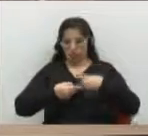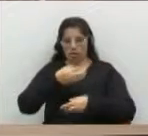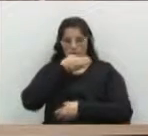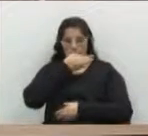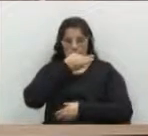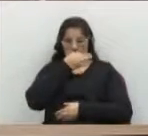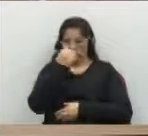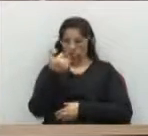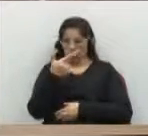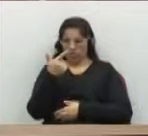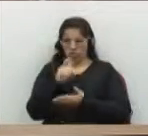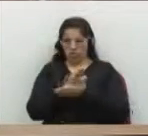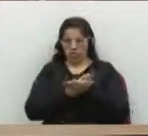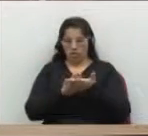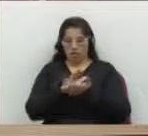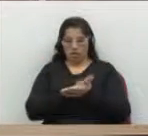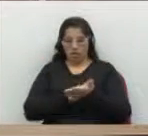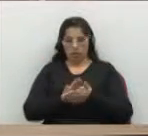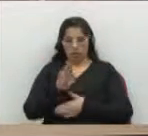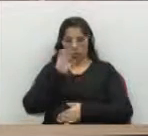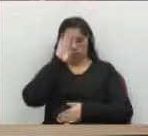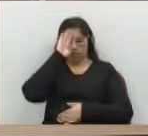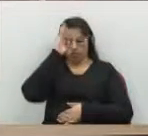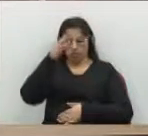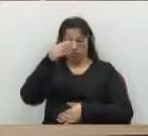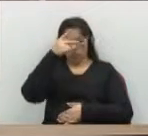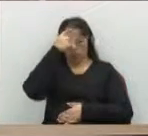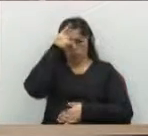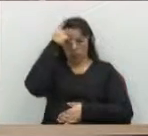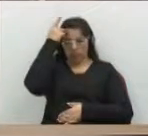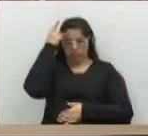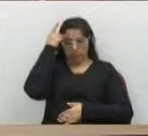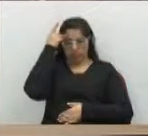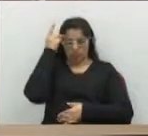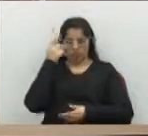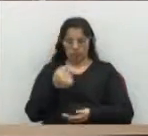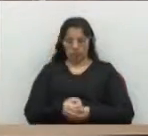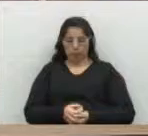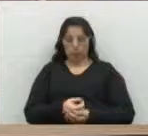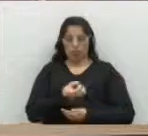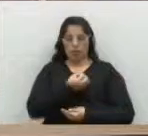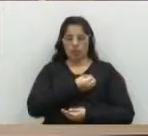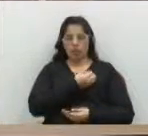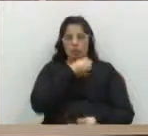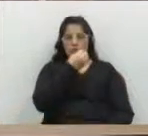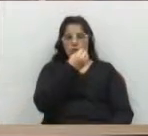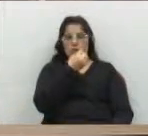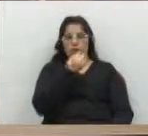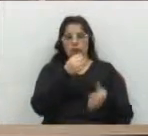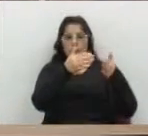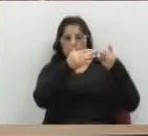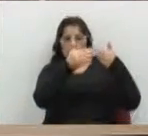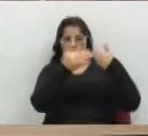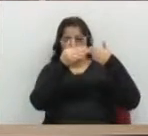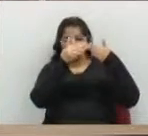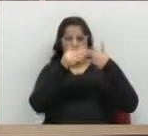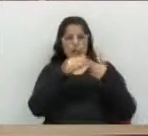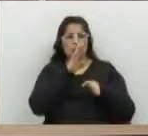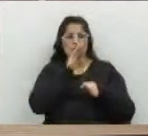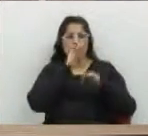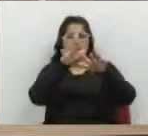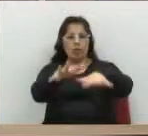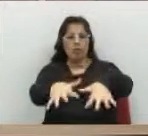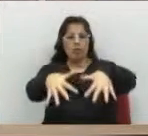discutir, esta presidência encaminha direto ao prefeito. Requerimento 483. Por favor, silêncio